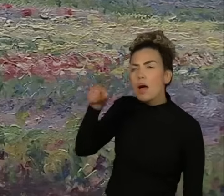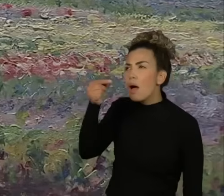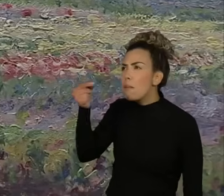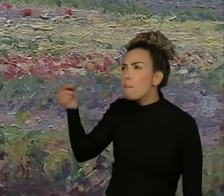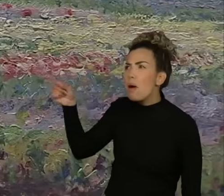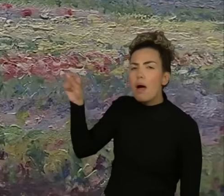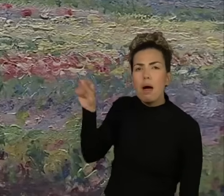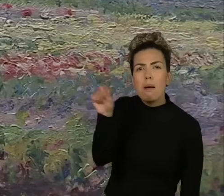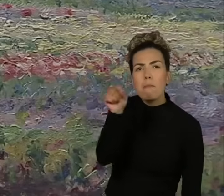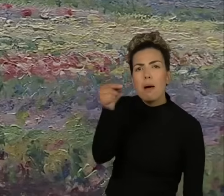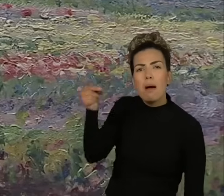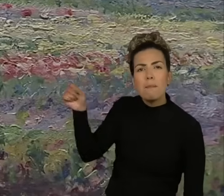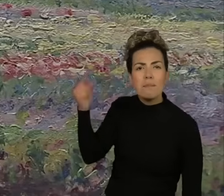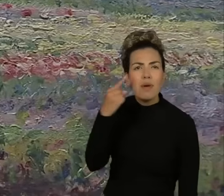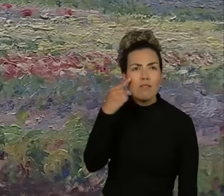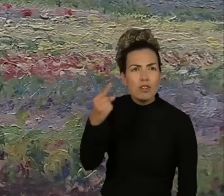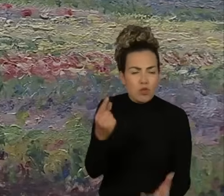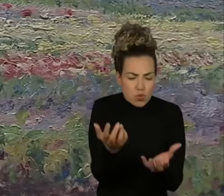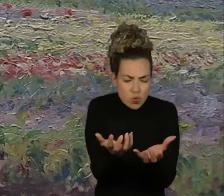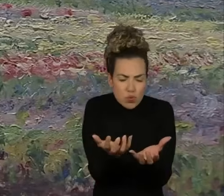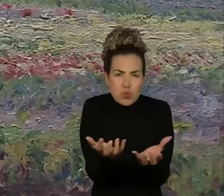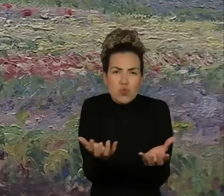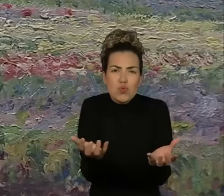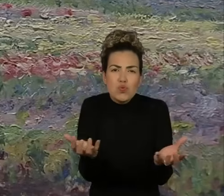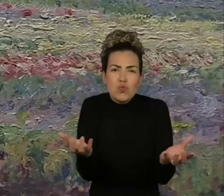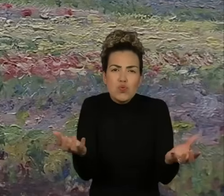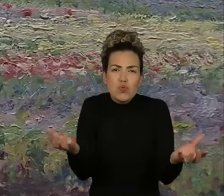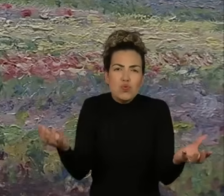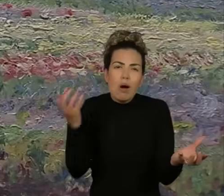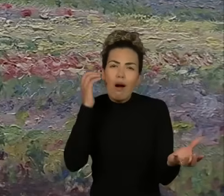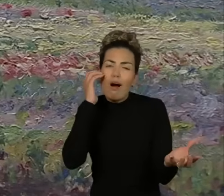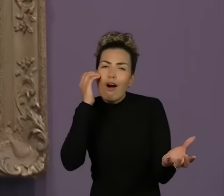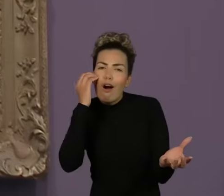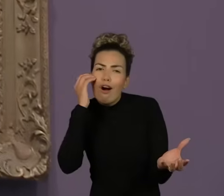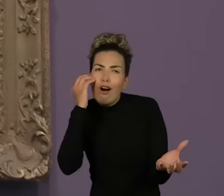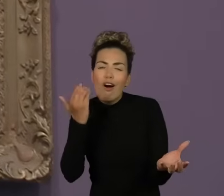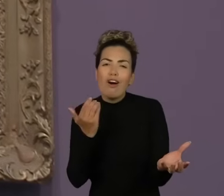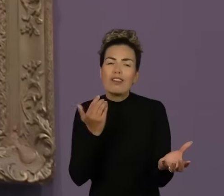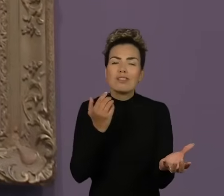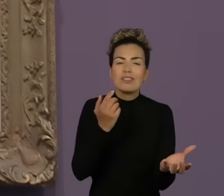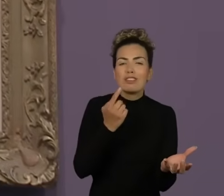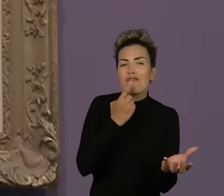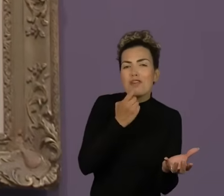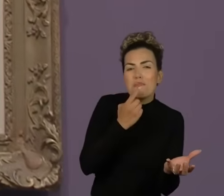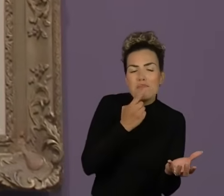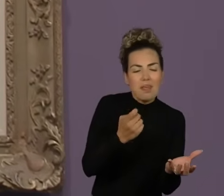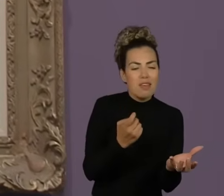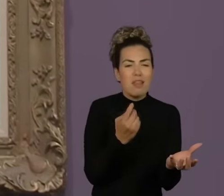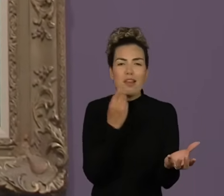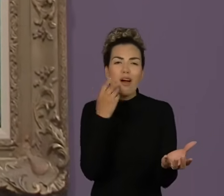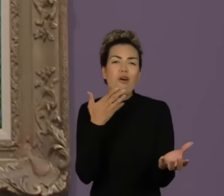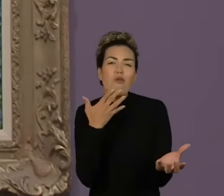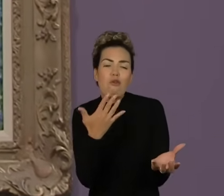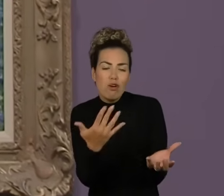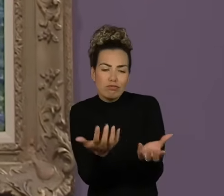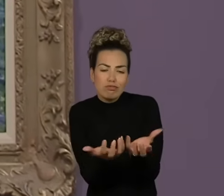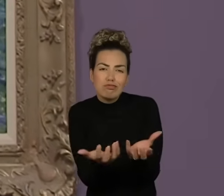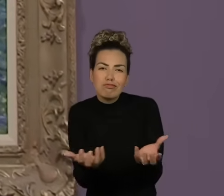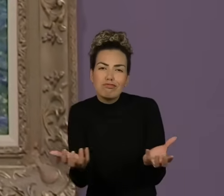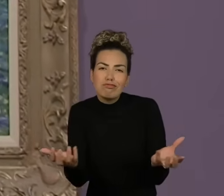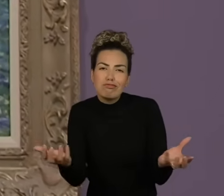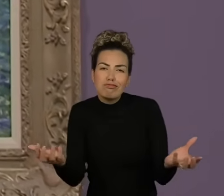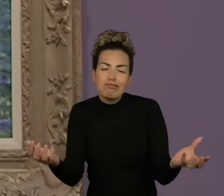campo de tulipas lilazes, rosadas e vermelhas na Holanda. A pintura das rochas costeiras e do